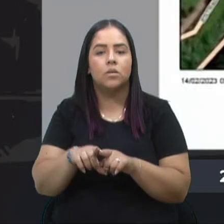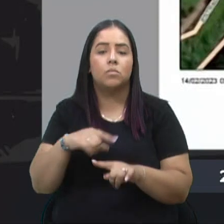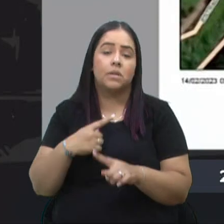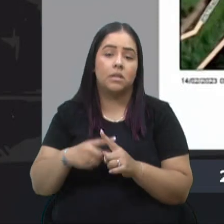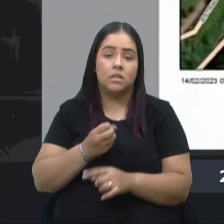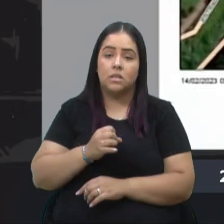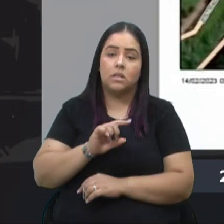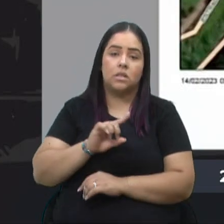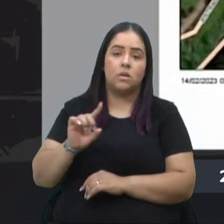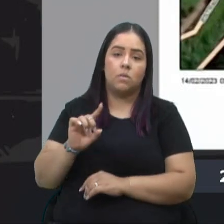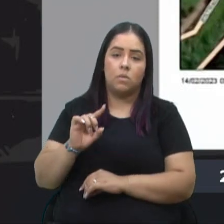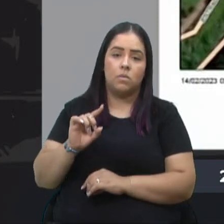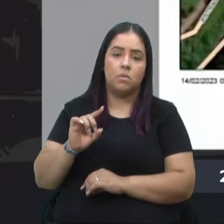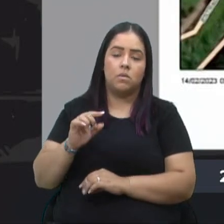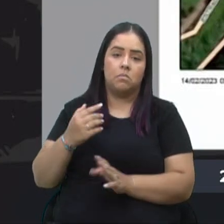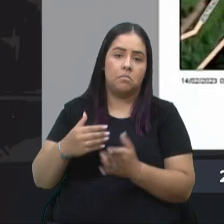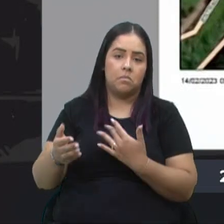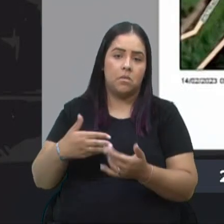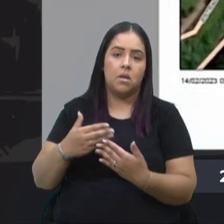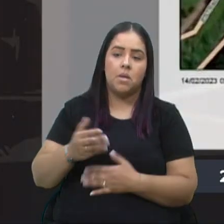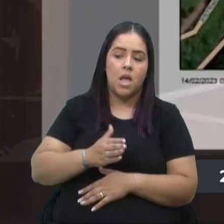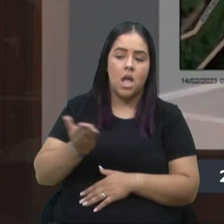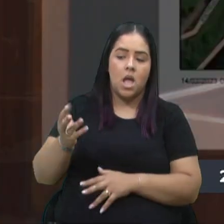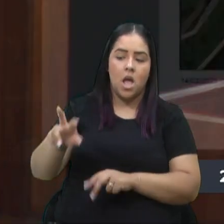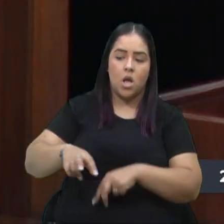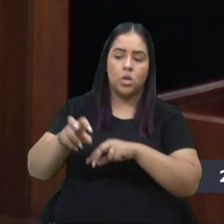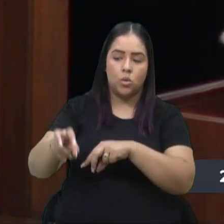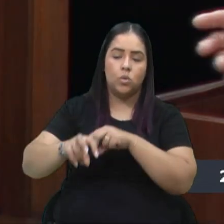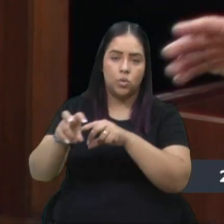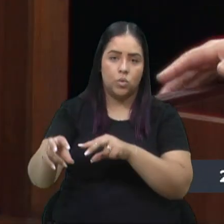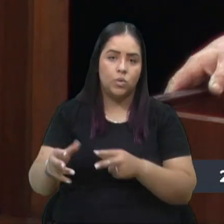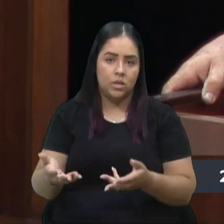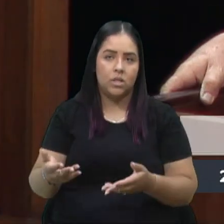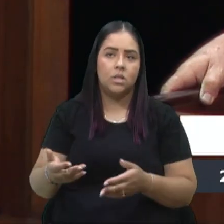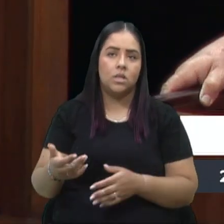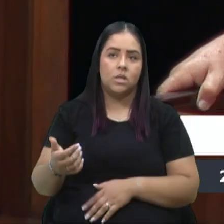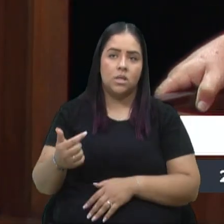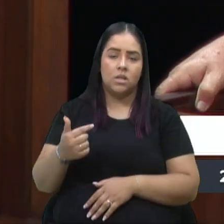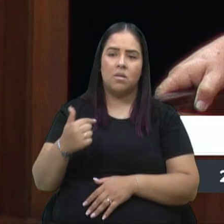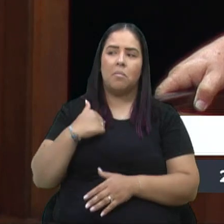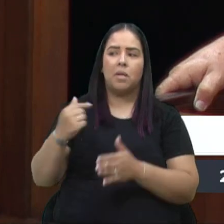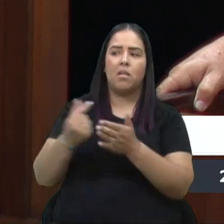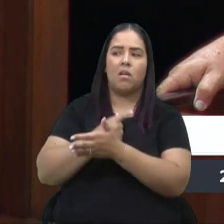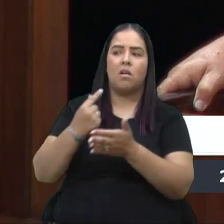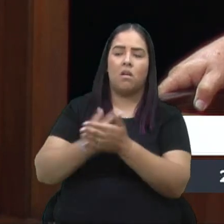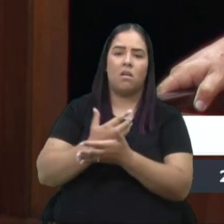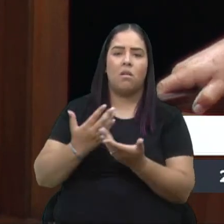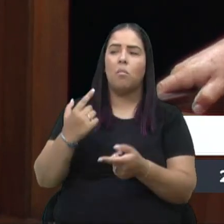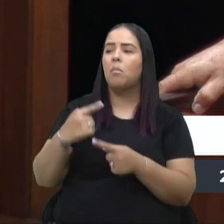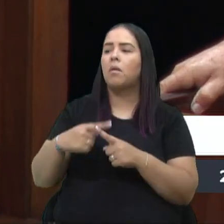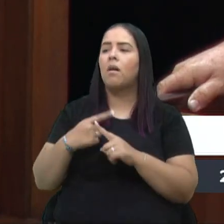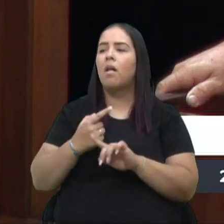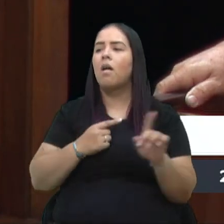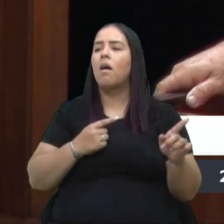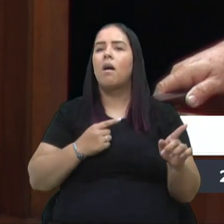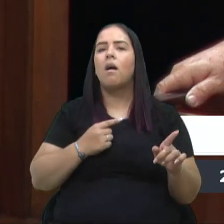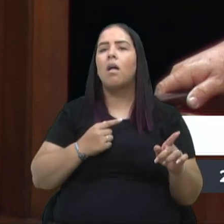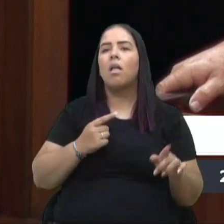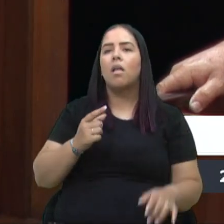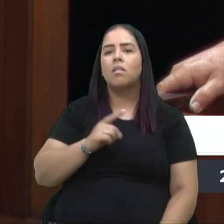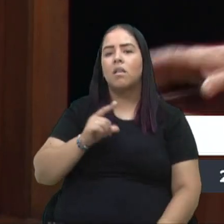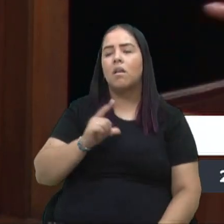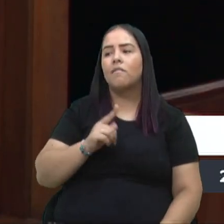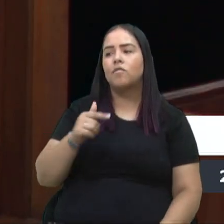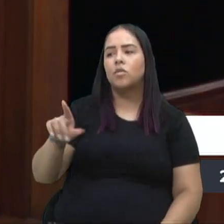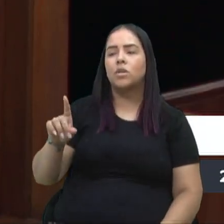senão toca tudo lá pros nossos agricultores E aí isso muito questionado Ah por que que lá não há de galo por exemplo lá ela